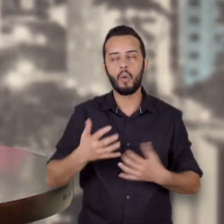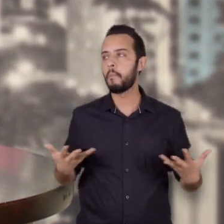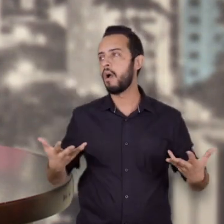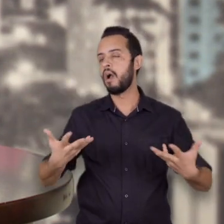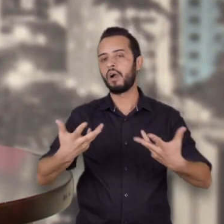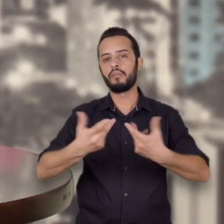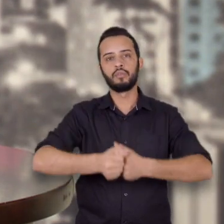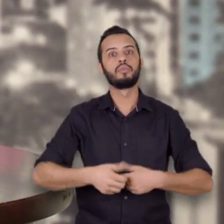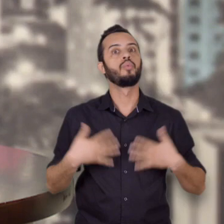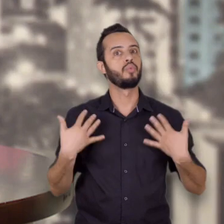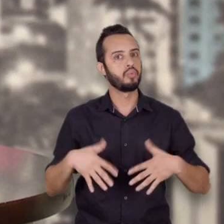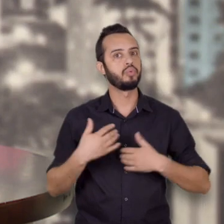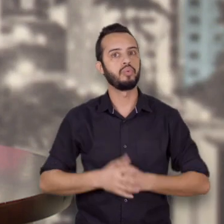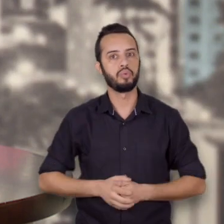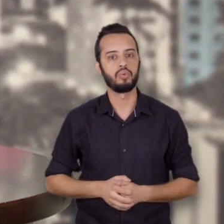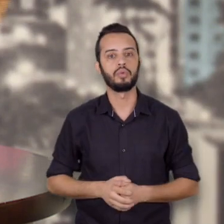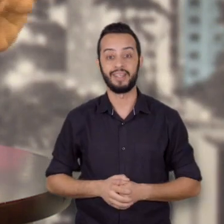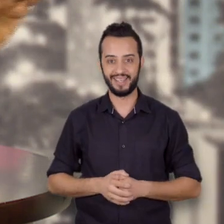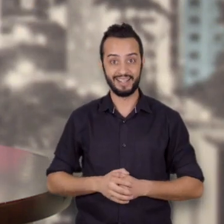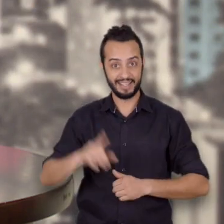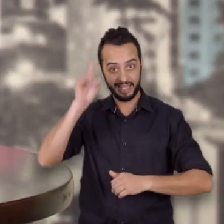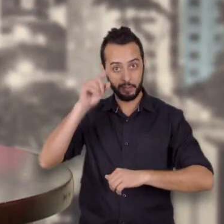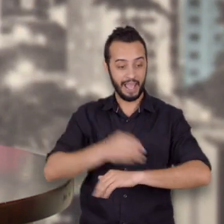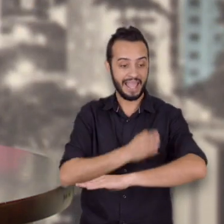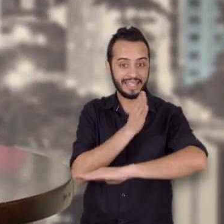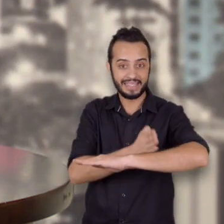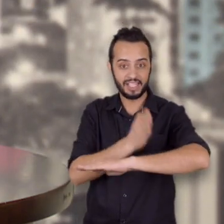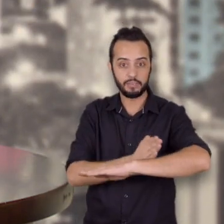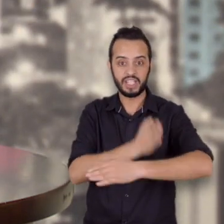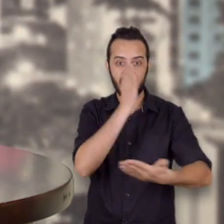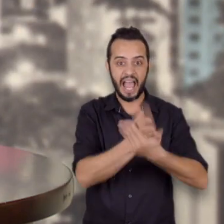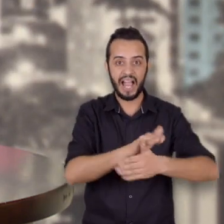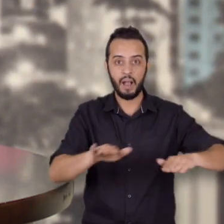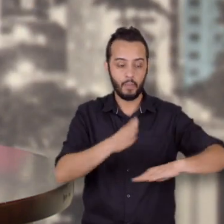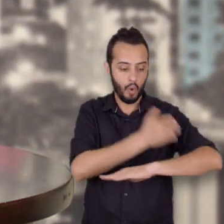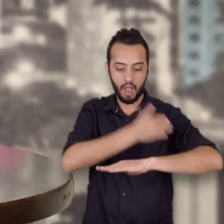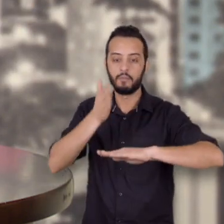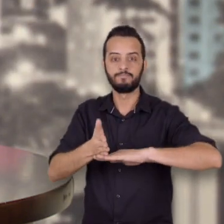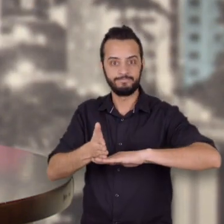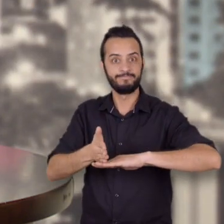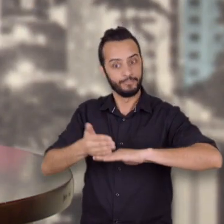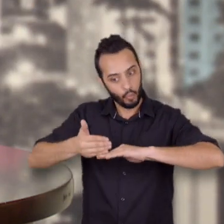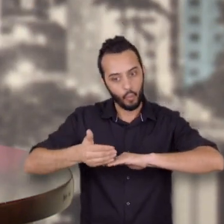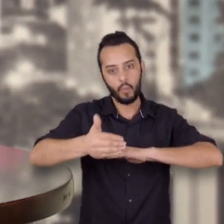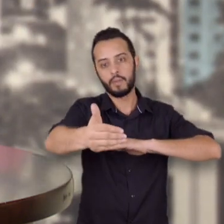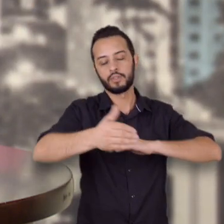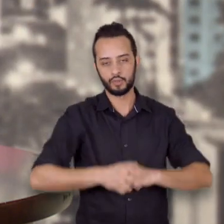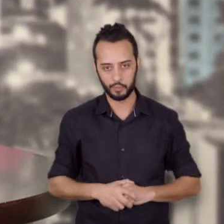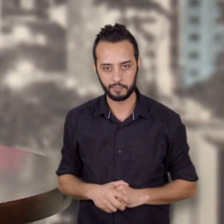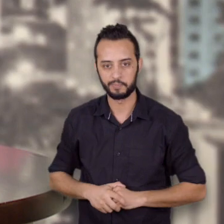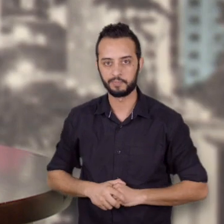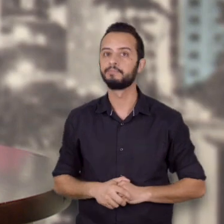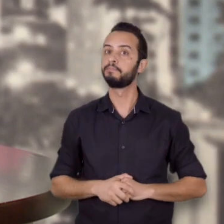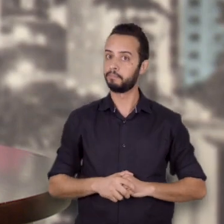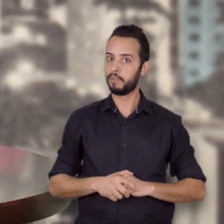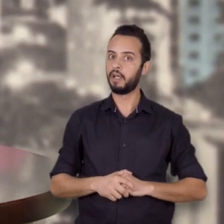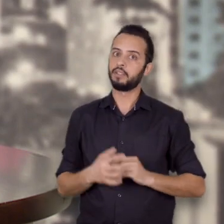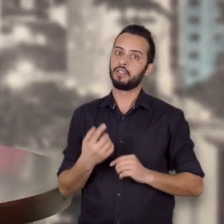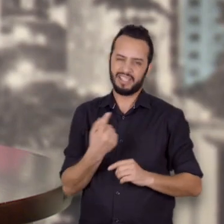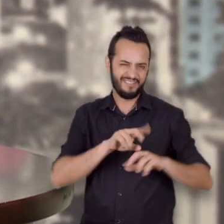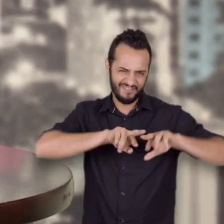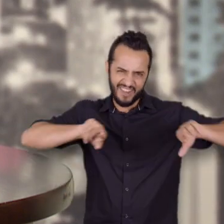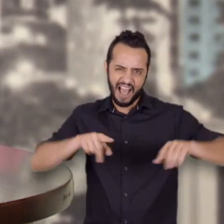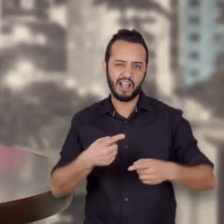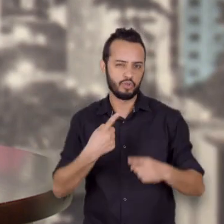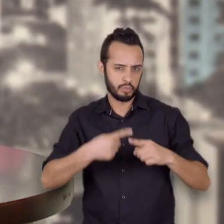inacreditável, tão forte que acabou com a Idade Média e permitiu a Idade Moderna, né? Não só por isso, por muitas razões, mas uma delas é